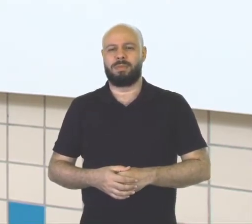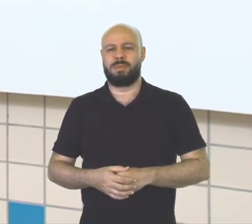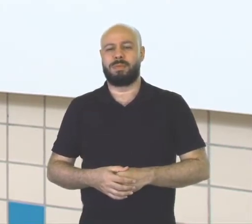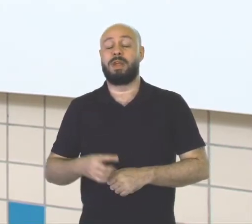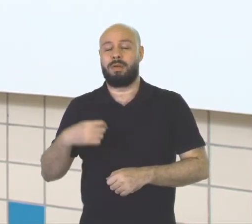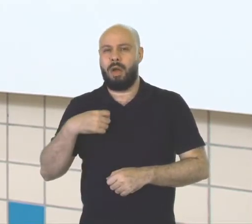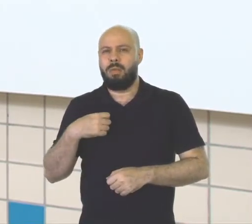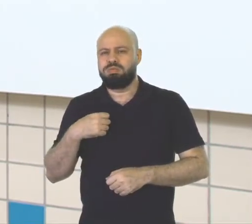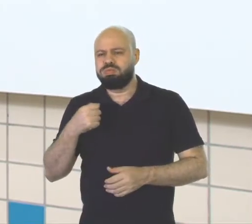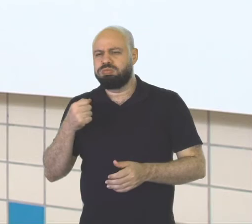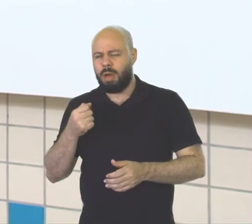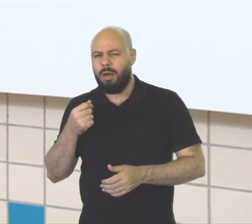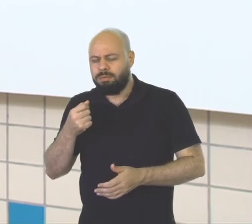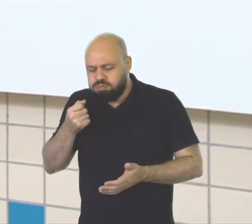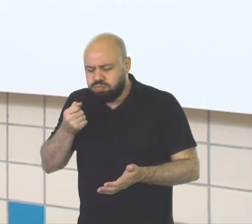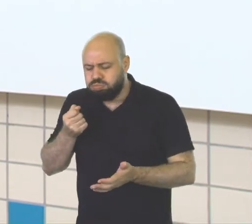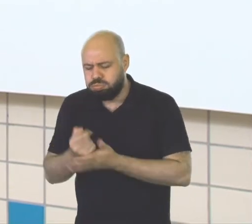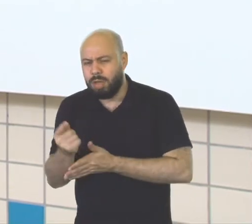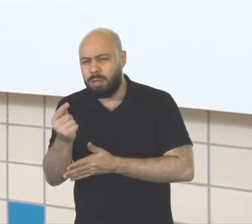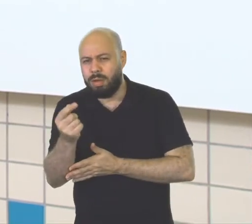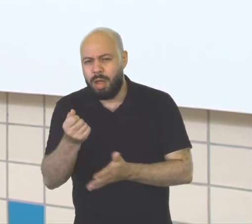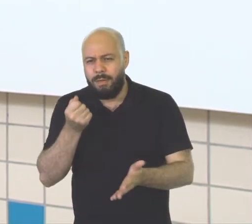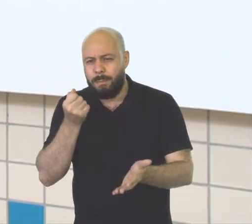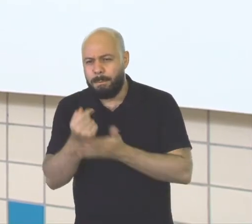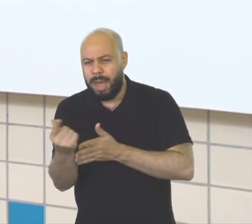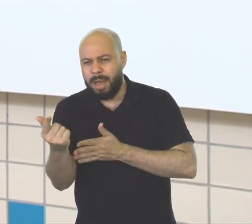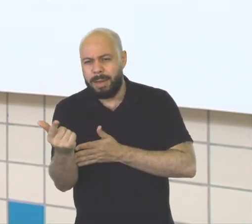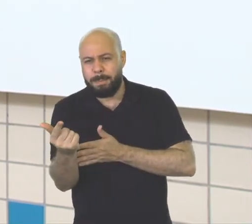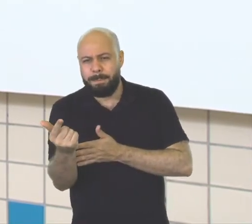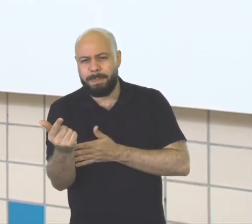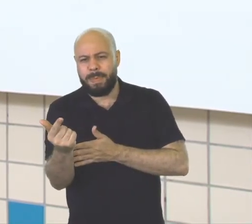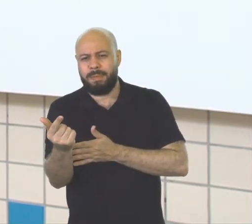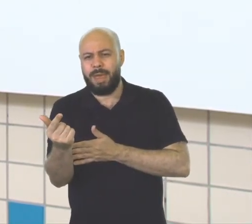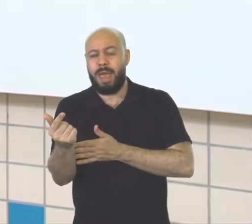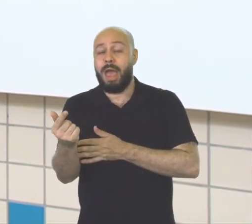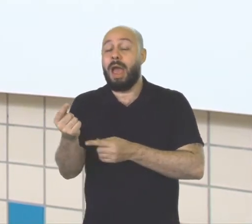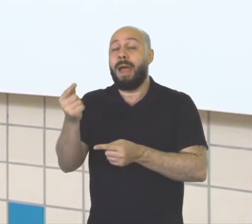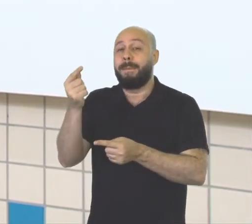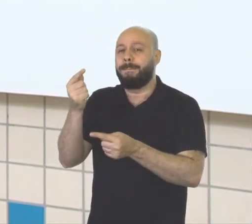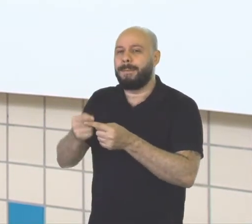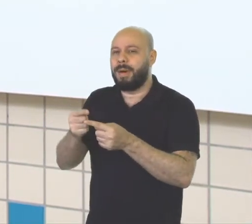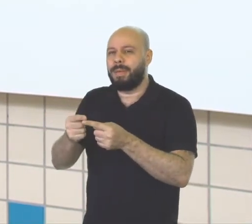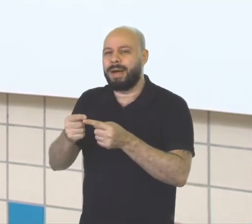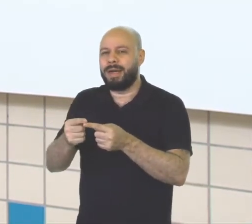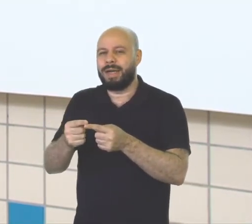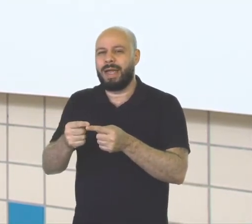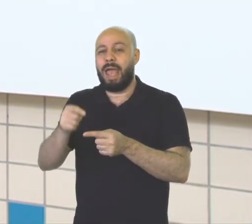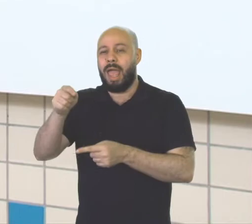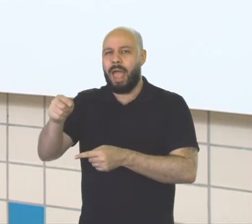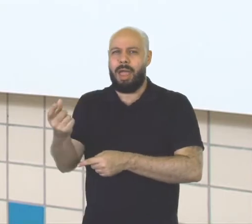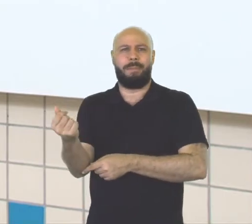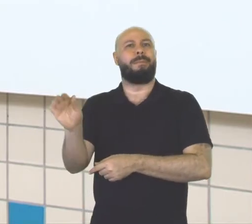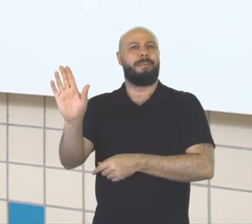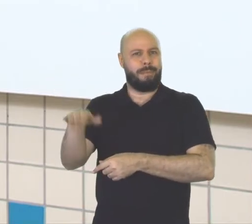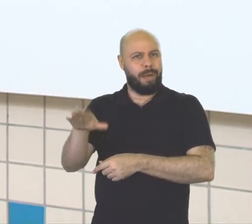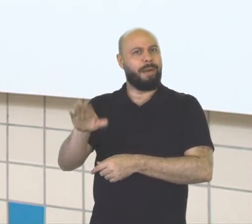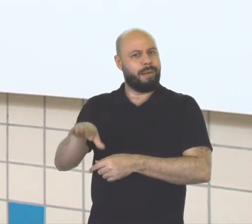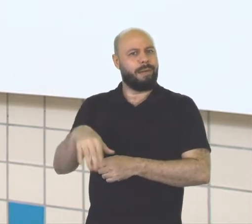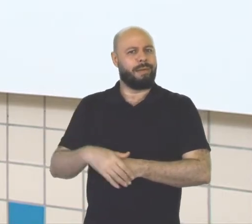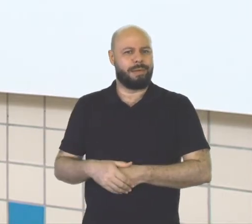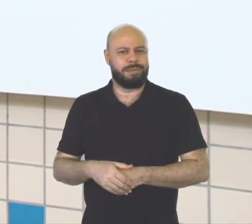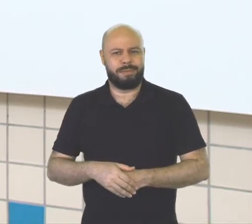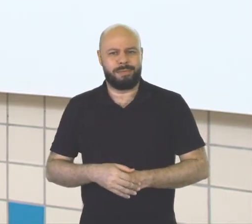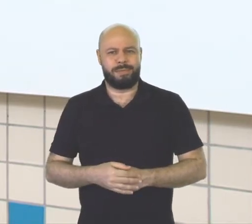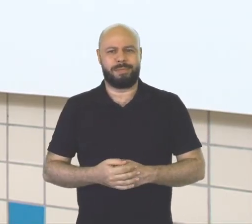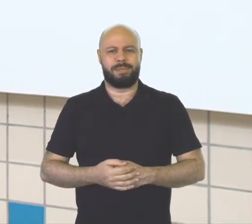dizer, eu irei comprar isto, eu vou comprar isto. Especially because it's cheap. Especially because